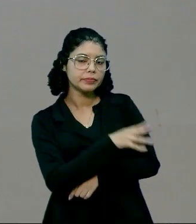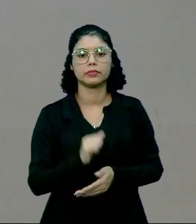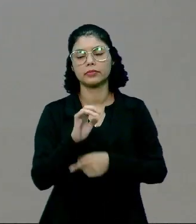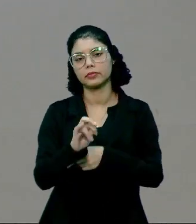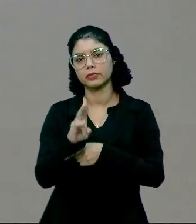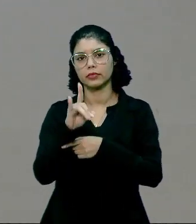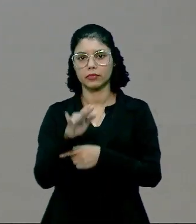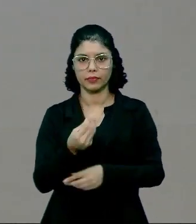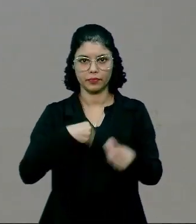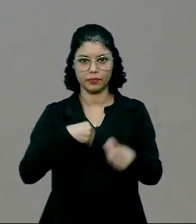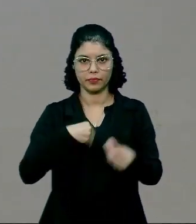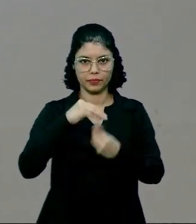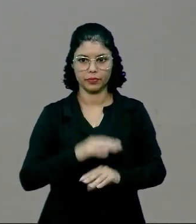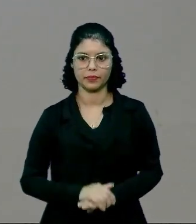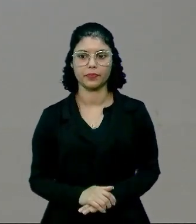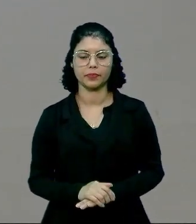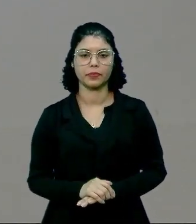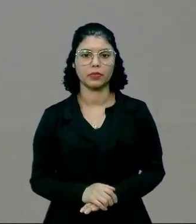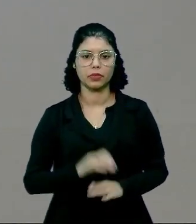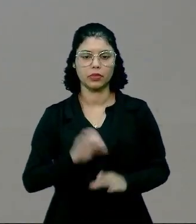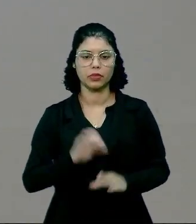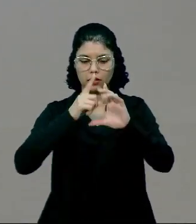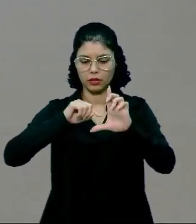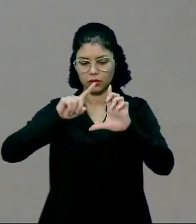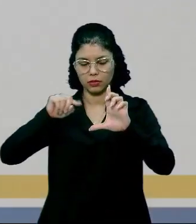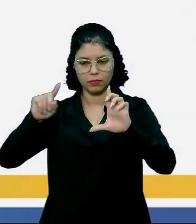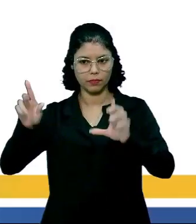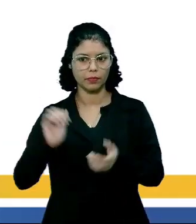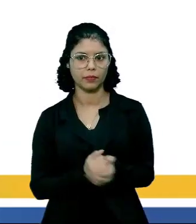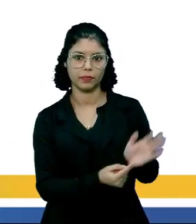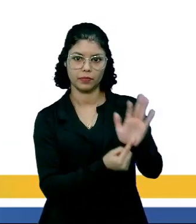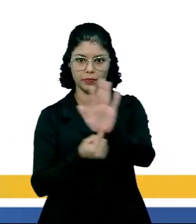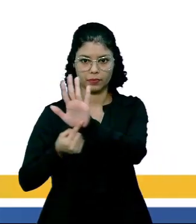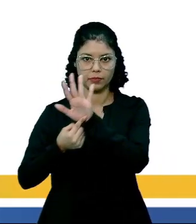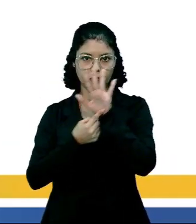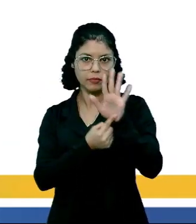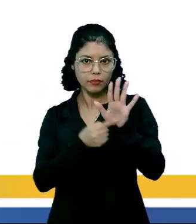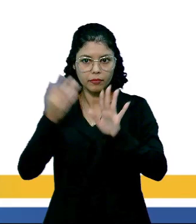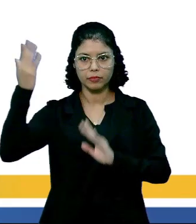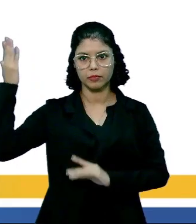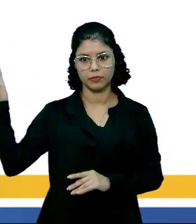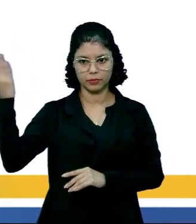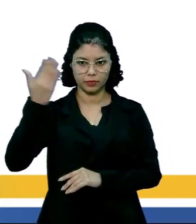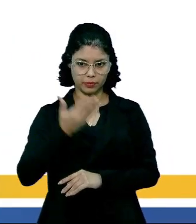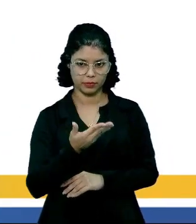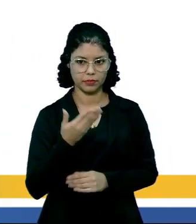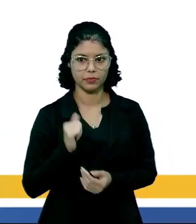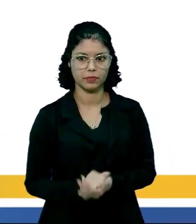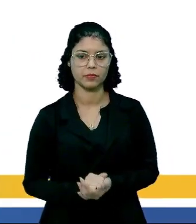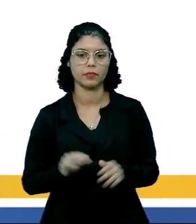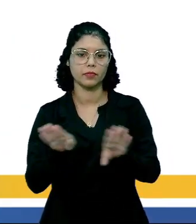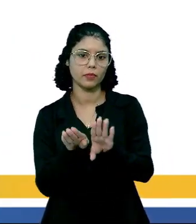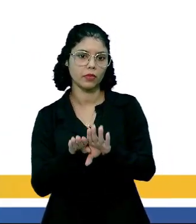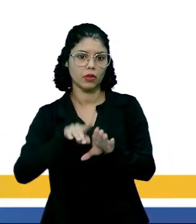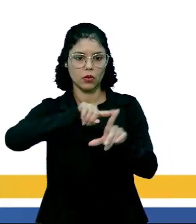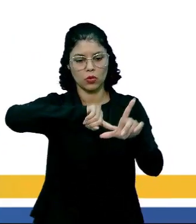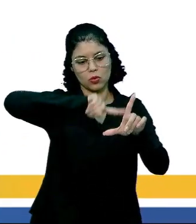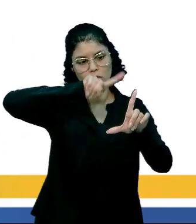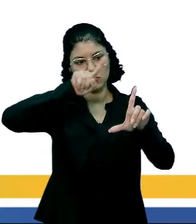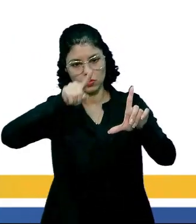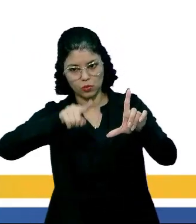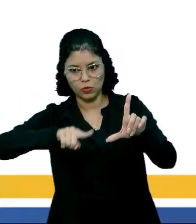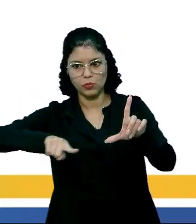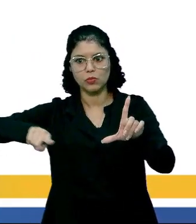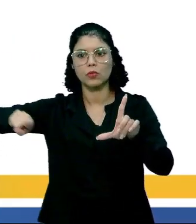serão reações endotérmicas os gráficos de cinética ele sempre terão essa dinâmica uma curva bem